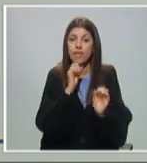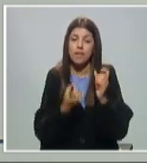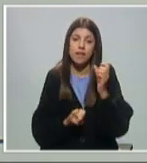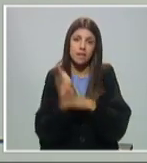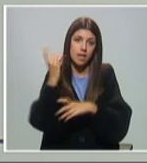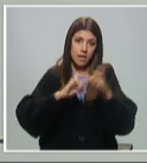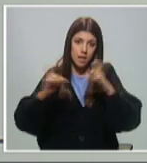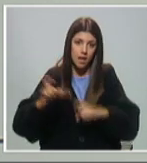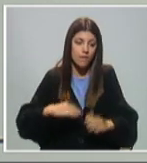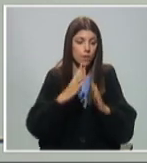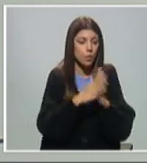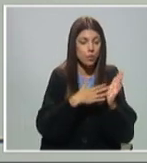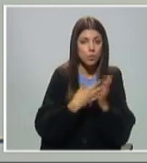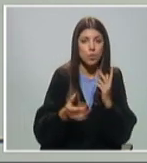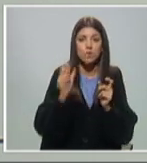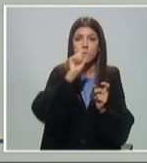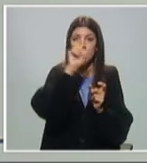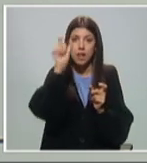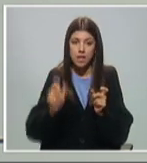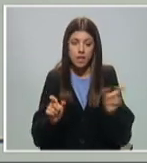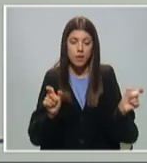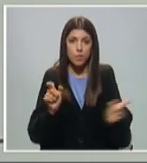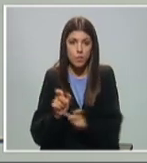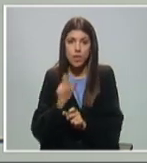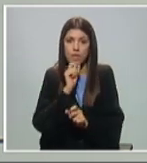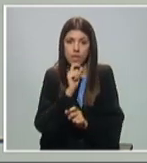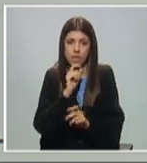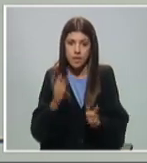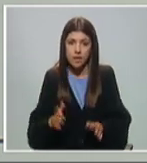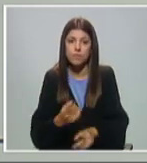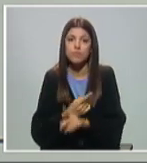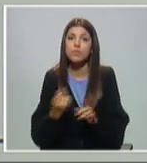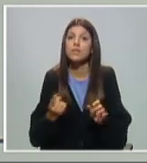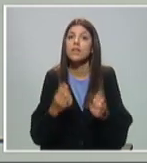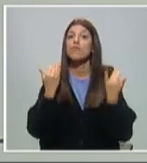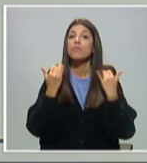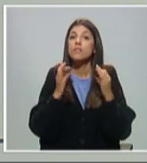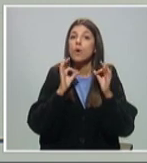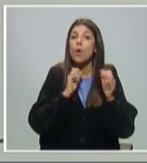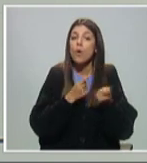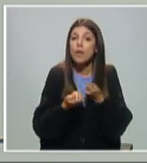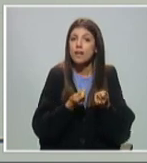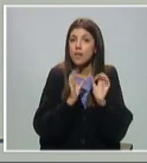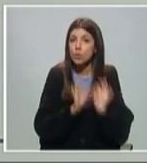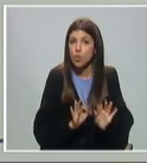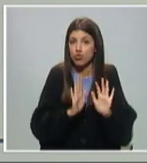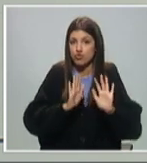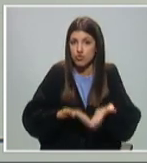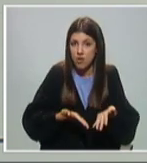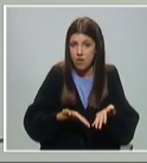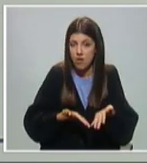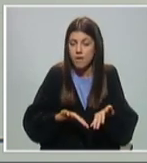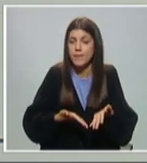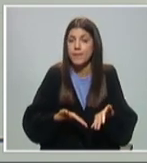e com as linhas e com os dados que entendermos daquilo que temos na nossa tabela, porque já está tudo organizado. E, portanto, tu podes, a partir